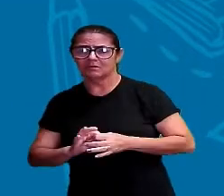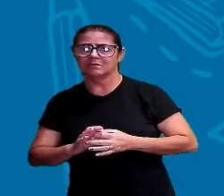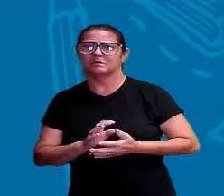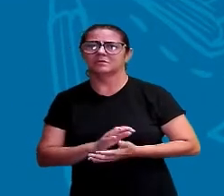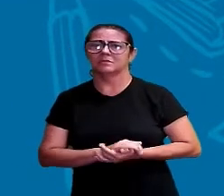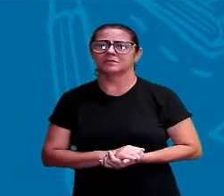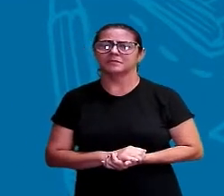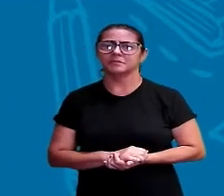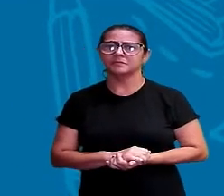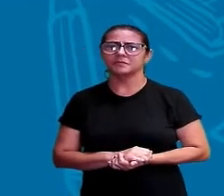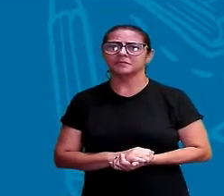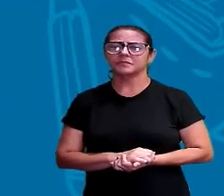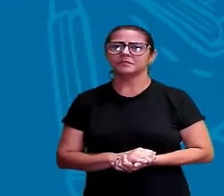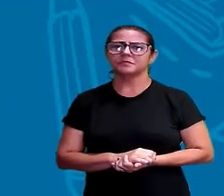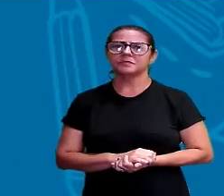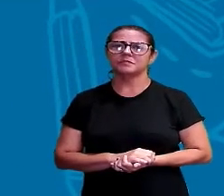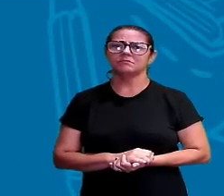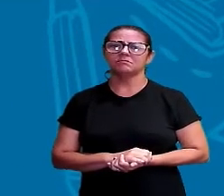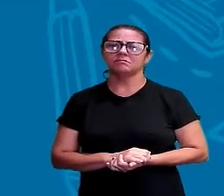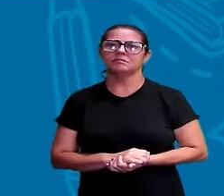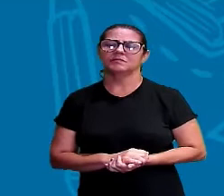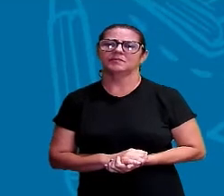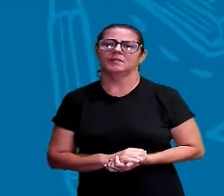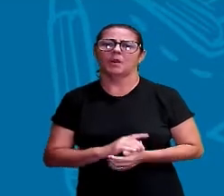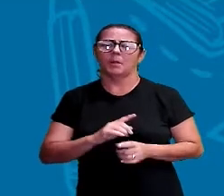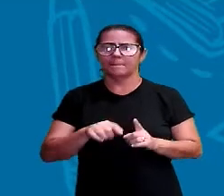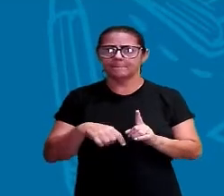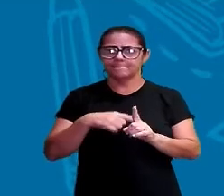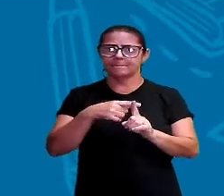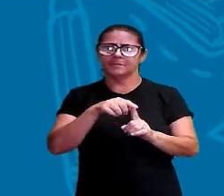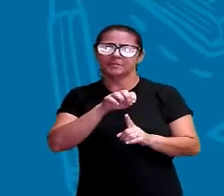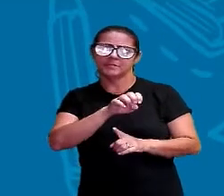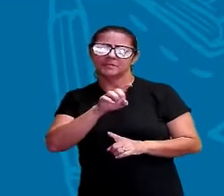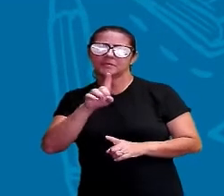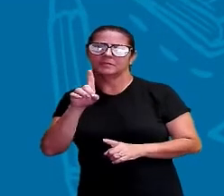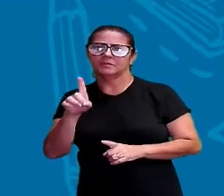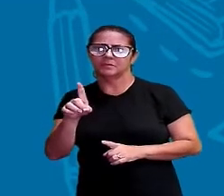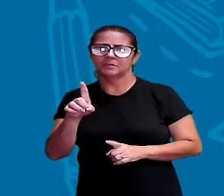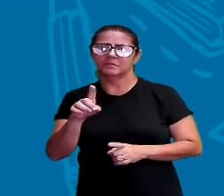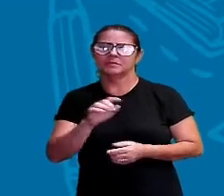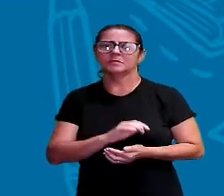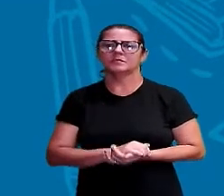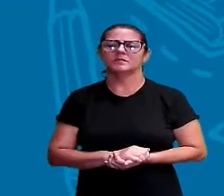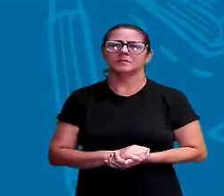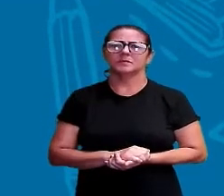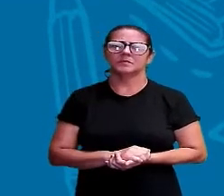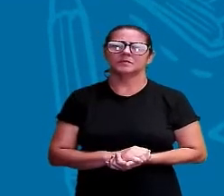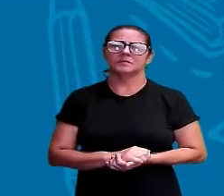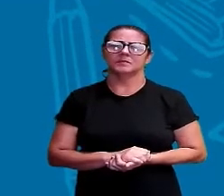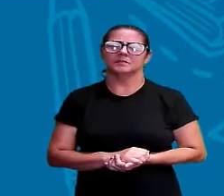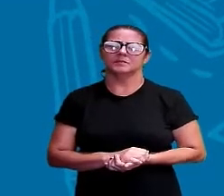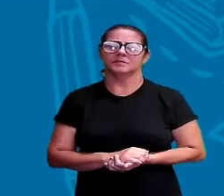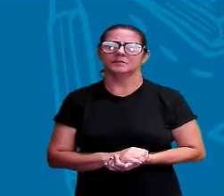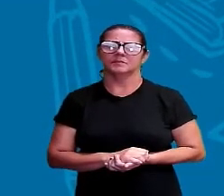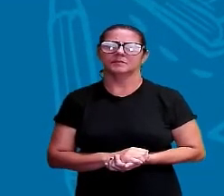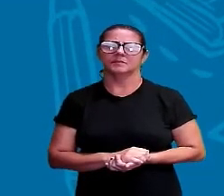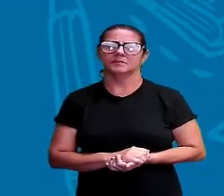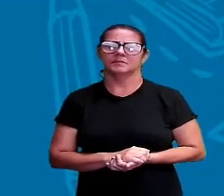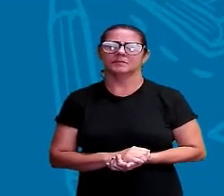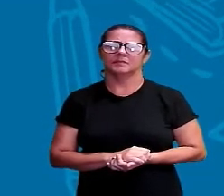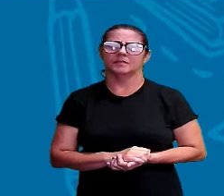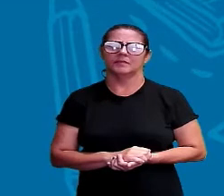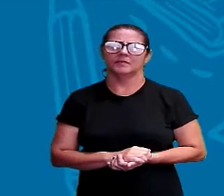choque. Choque, chocar. Quando a gente acrescentou o ED, se transformou em chocado. Shocked. Então,